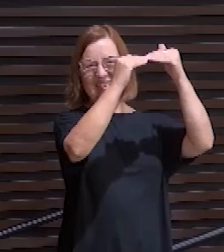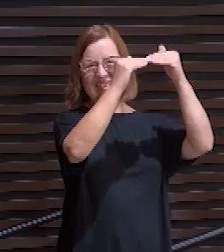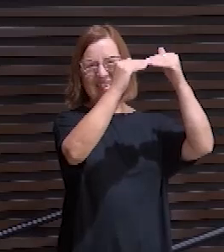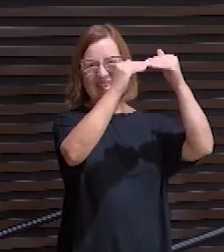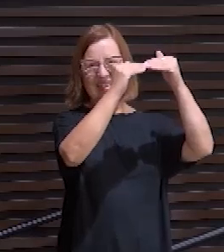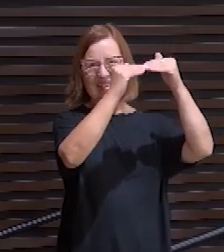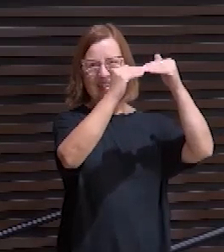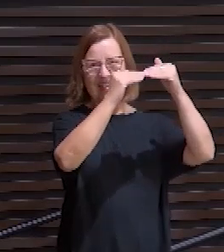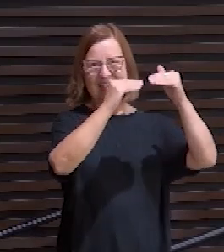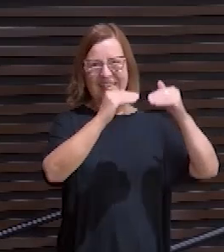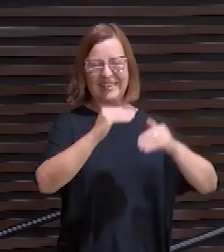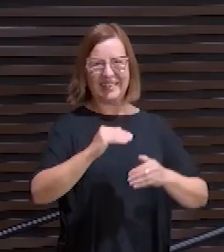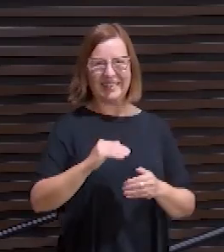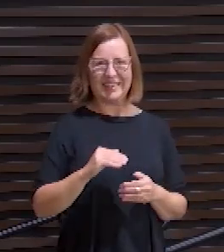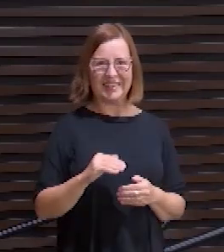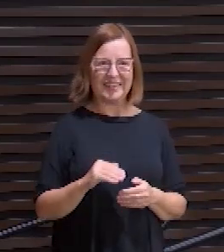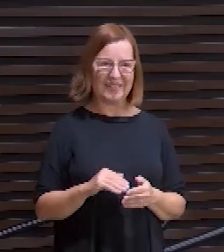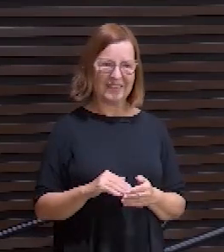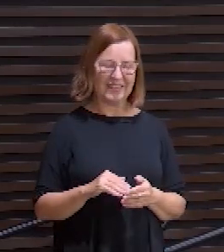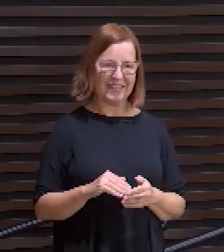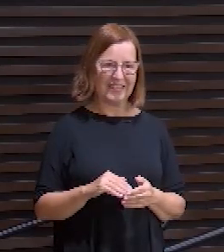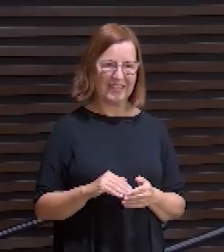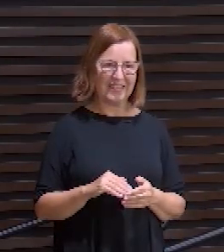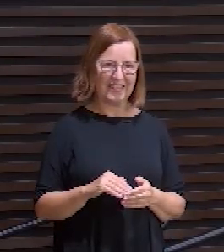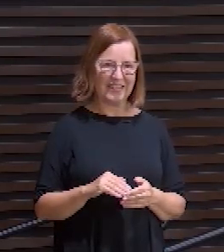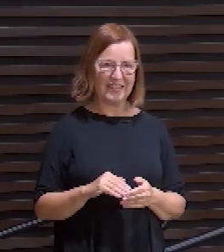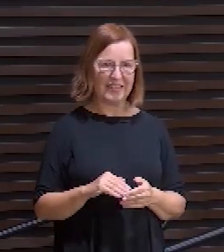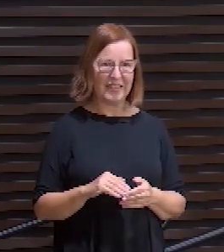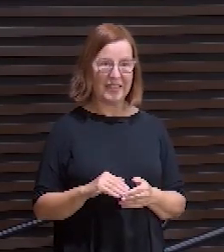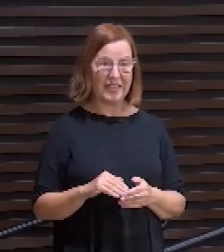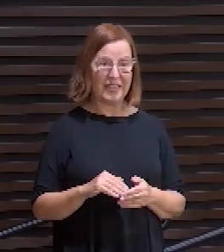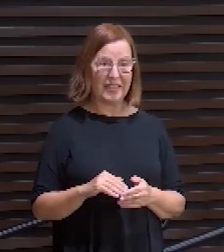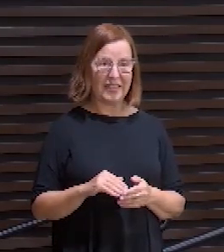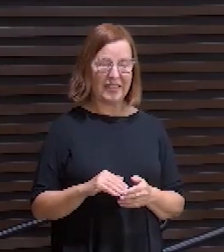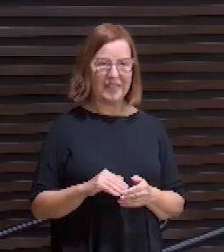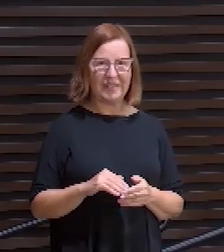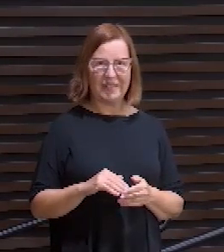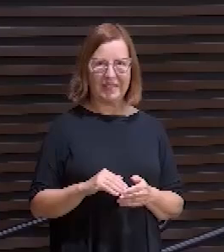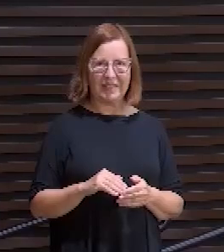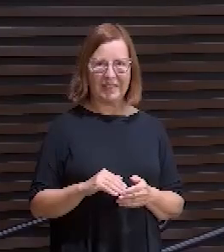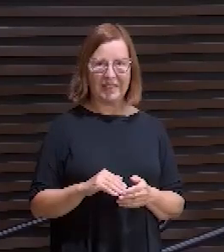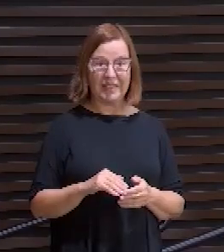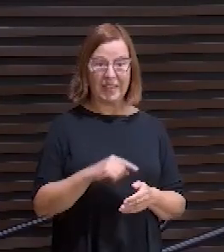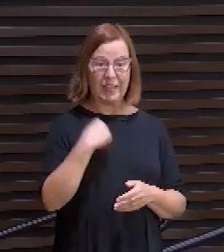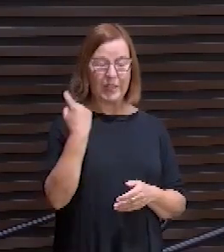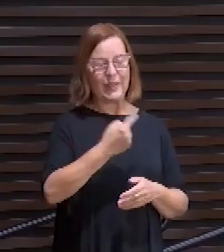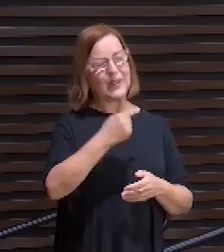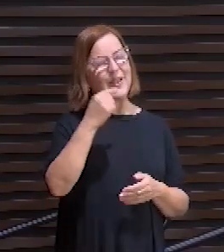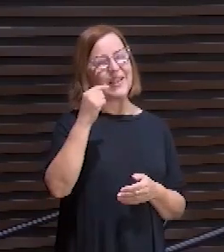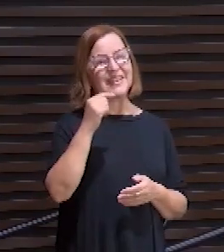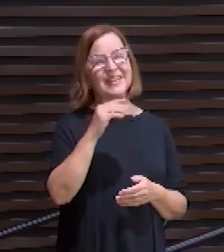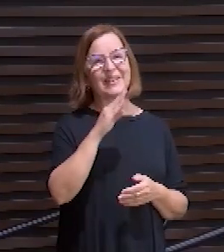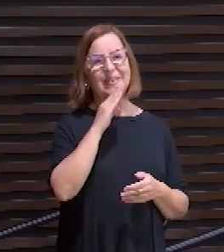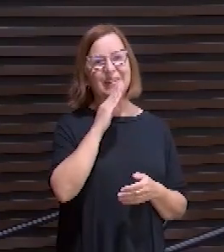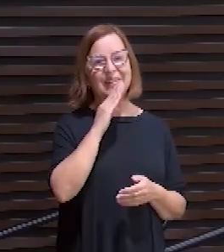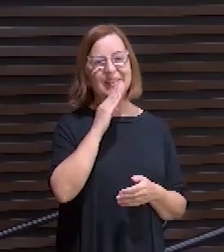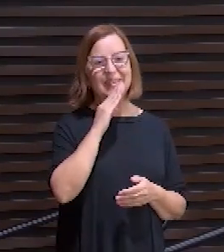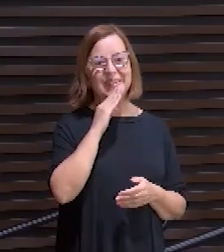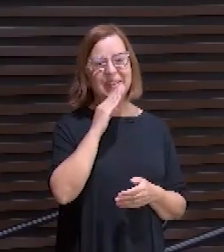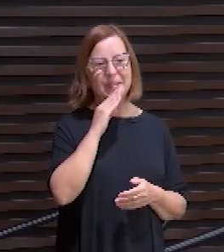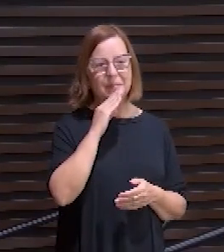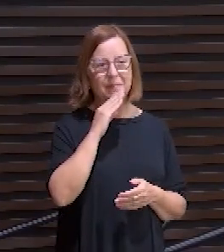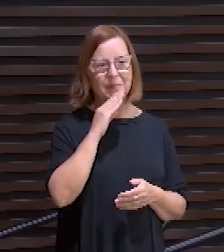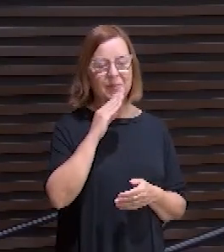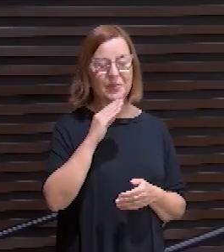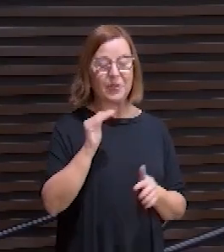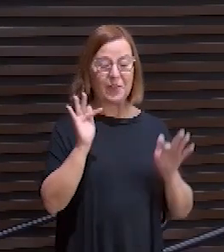e que não obstante o tempo difícil que teremos, nós conhecemos o resultado final da guerra. Nós sabemos